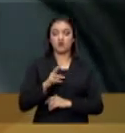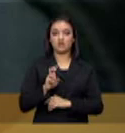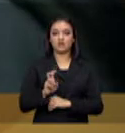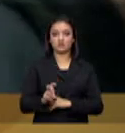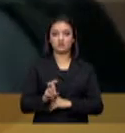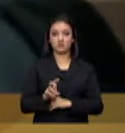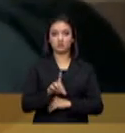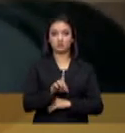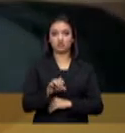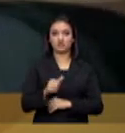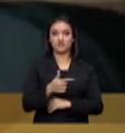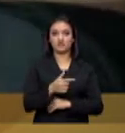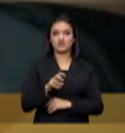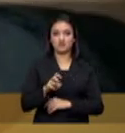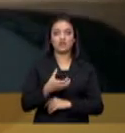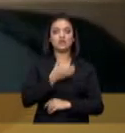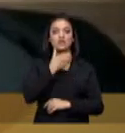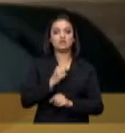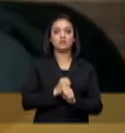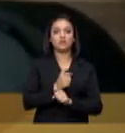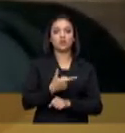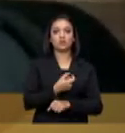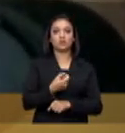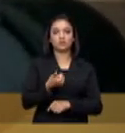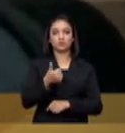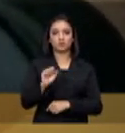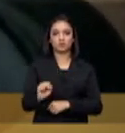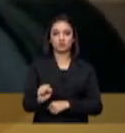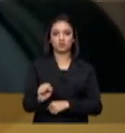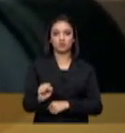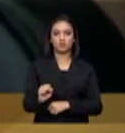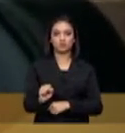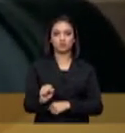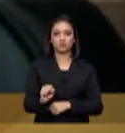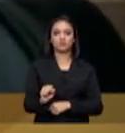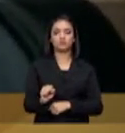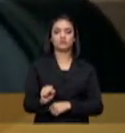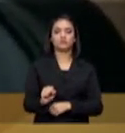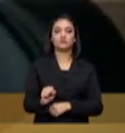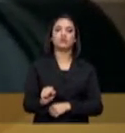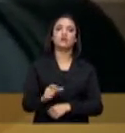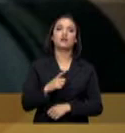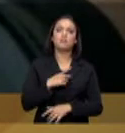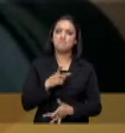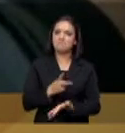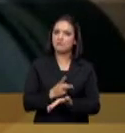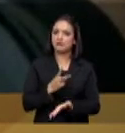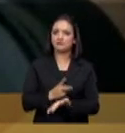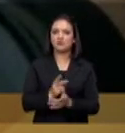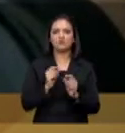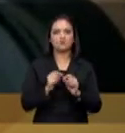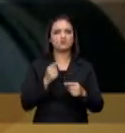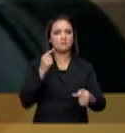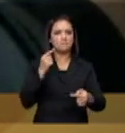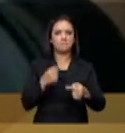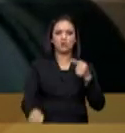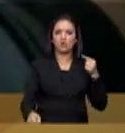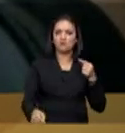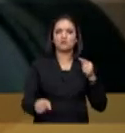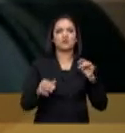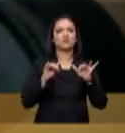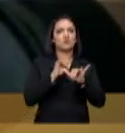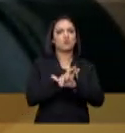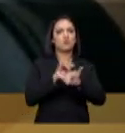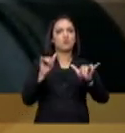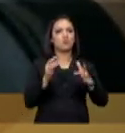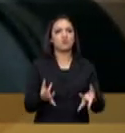14.045, de 27 de dezembro de 2018, manteve a proibição de comunicação